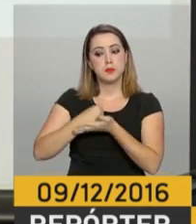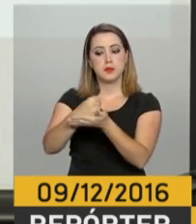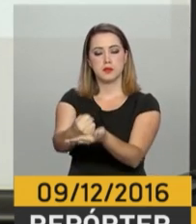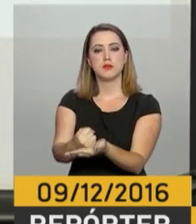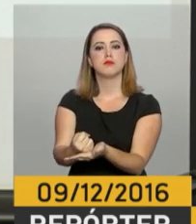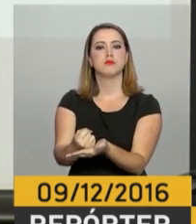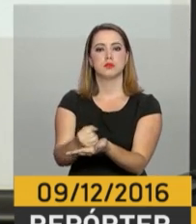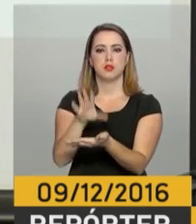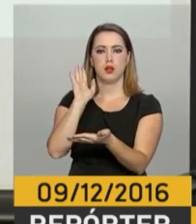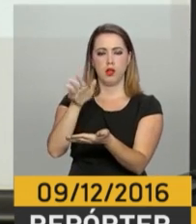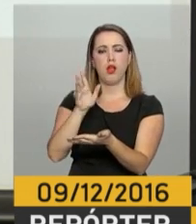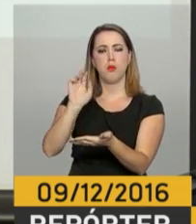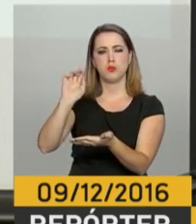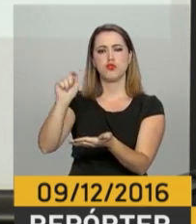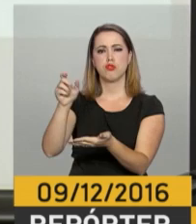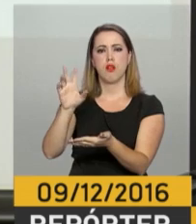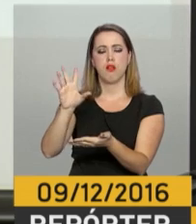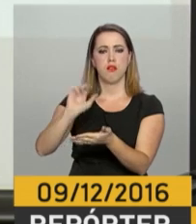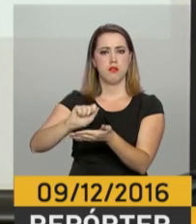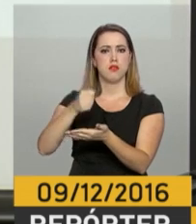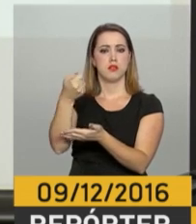o fizemos simbolicamente agora,